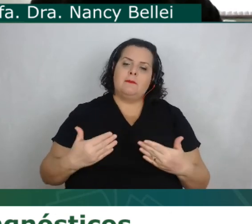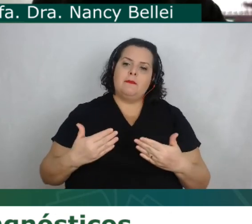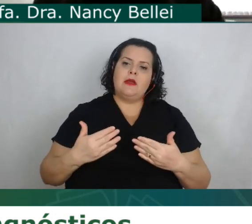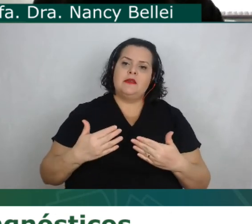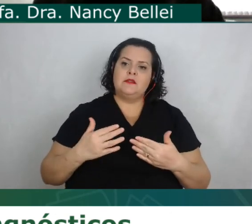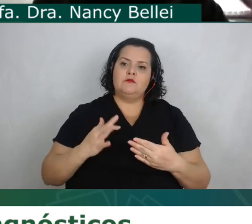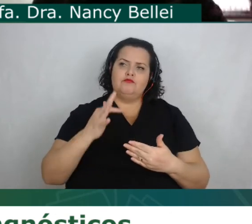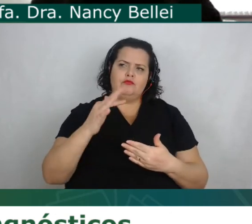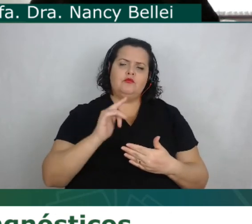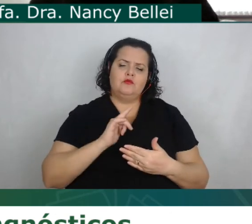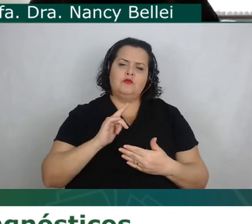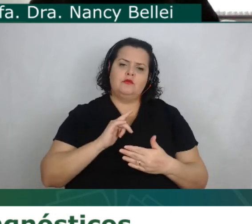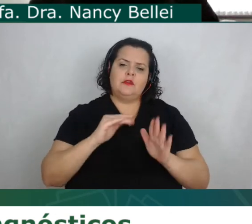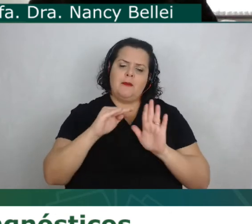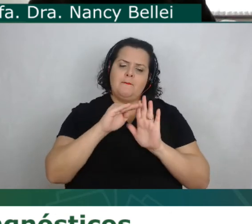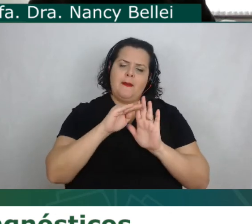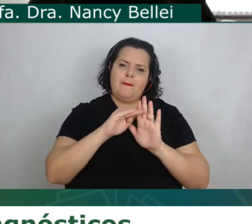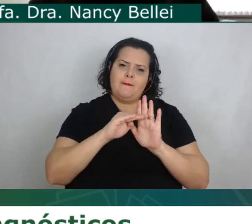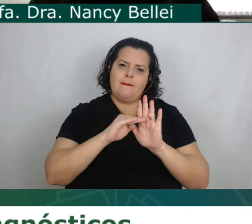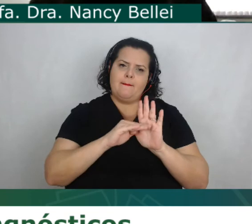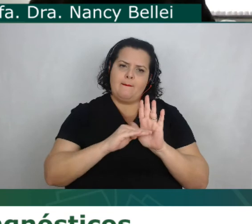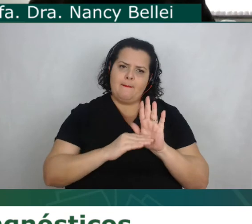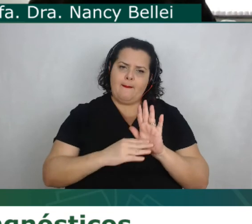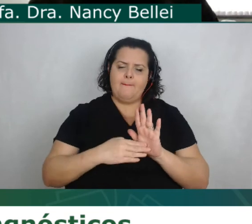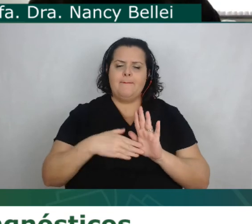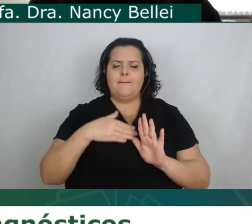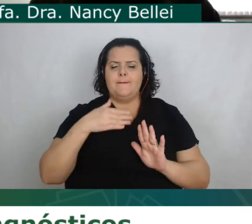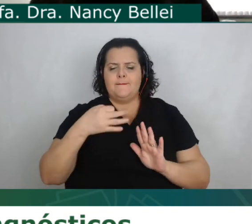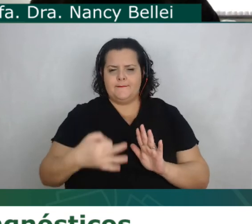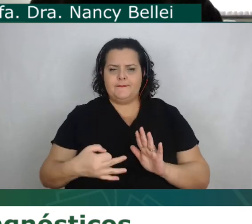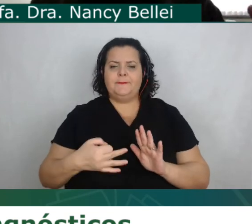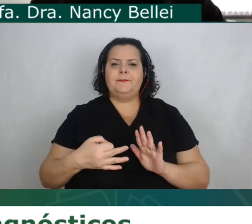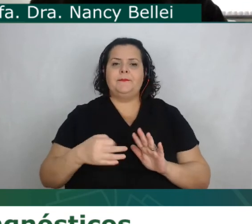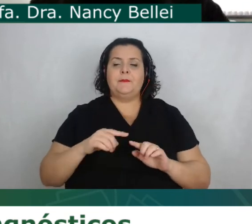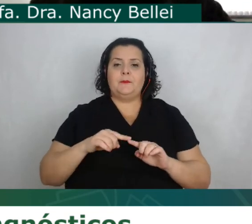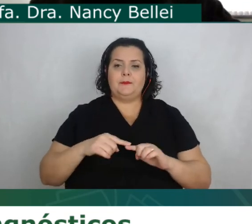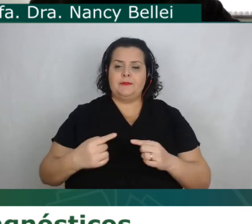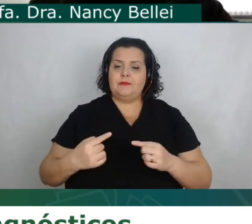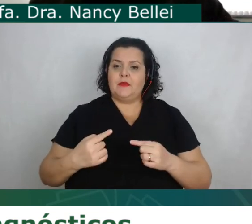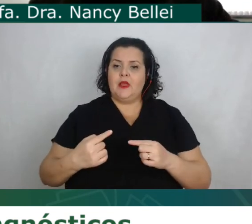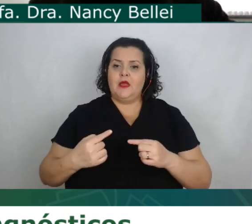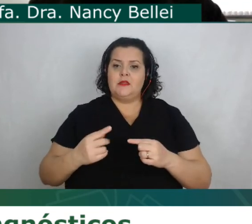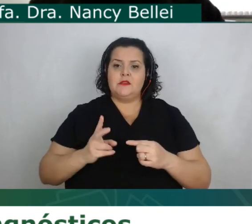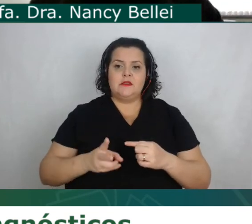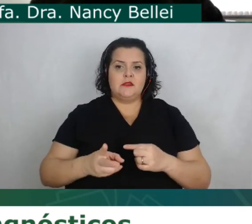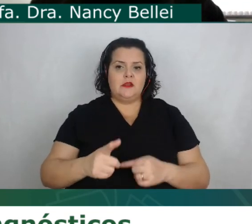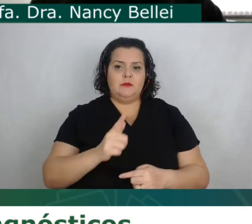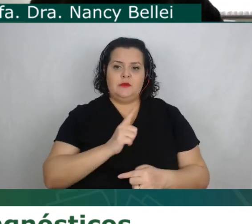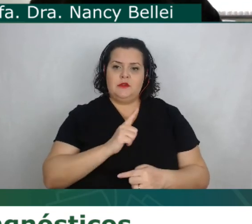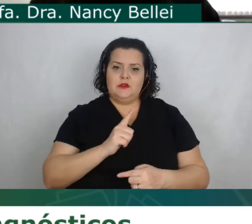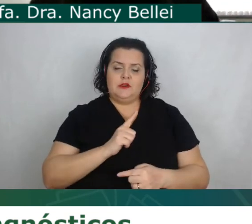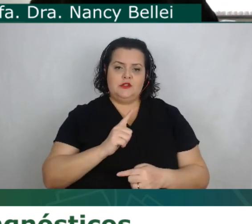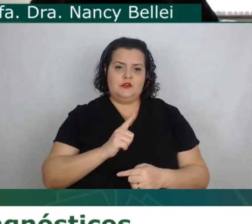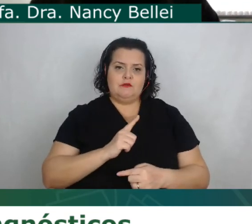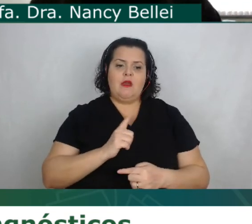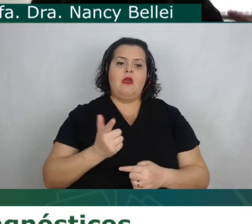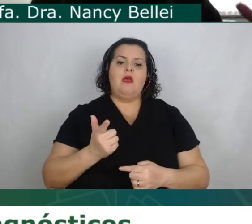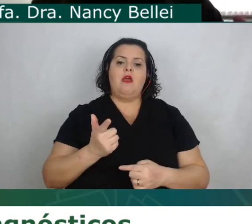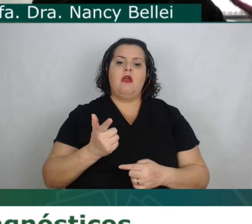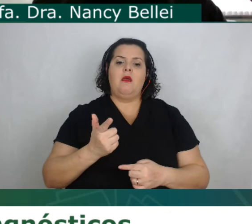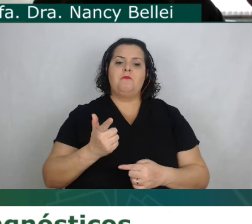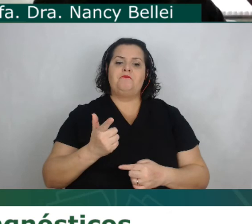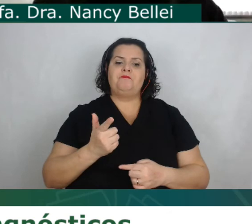ter, e sempre, em qualquer situação clínica, médica, né, o diagnóstico laboratorial, ele